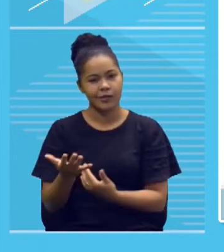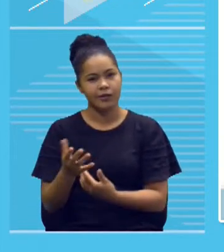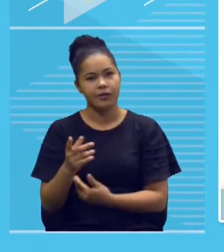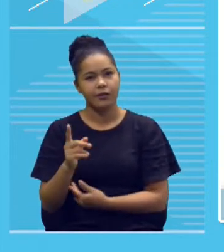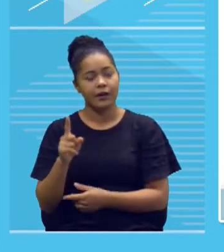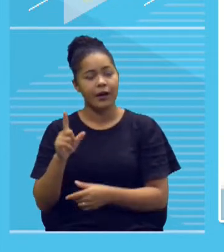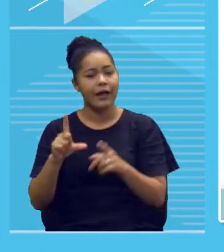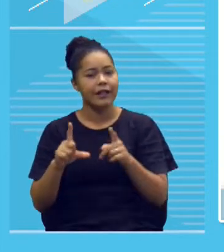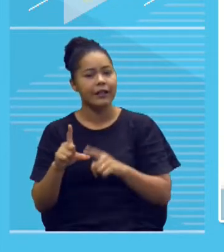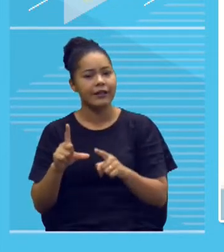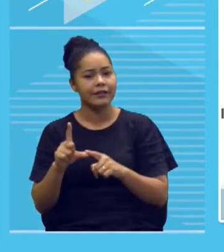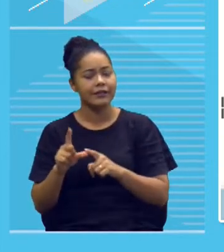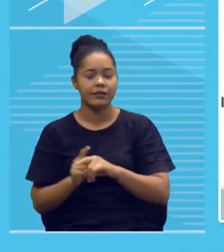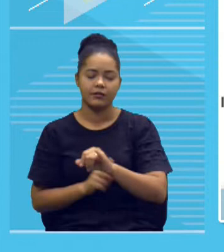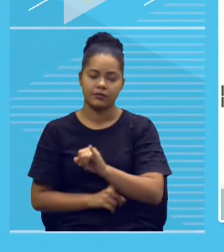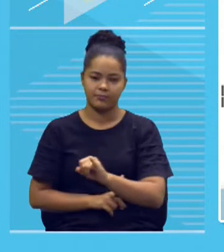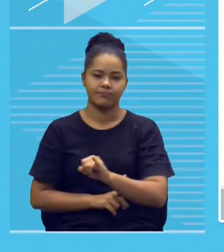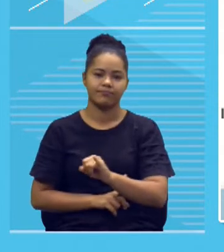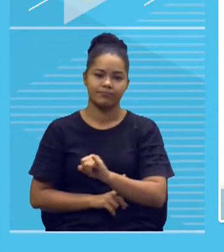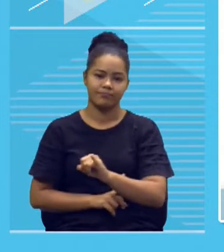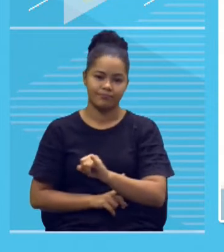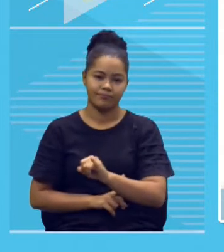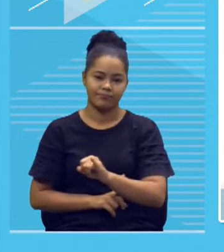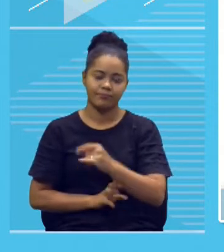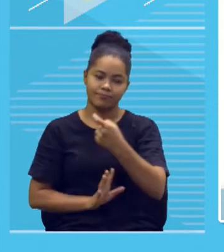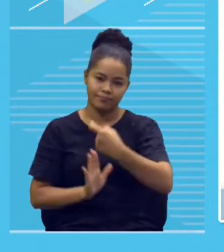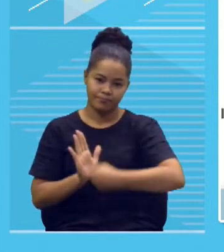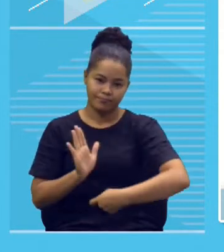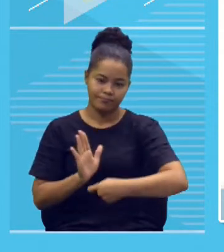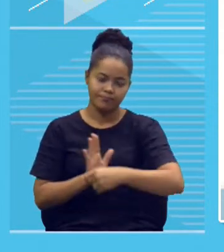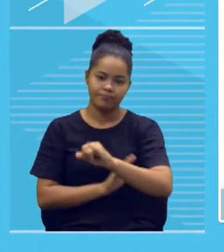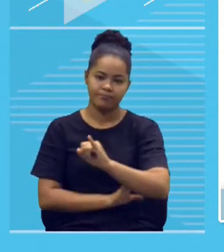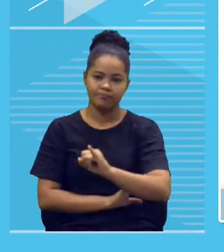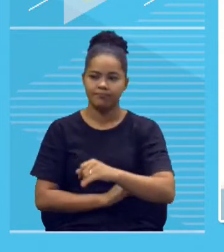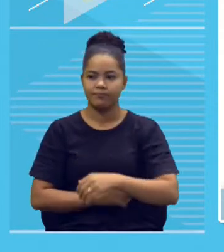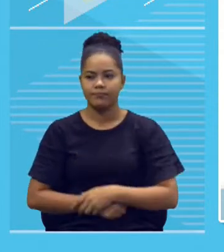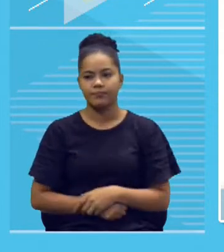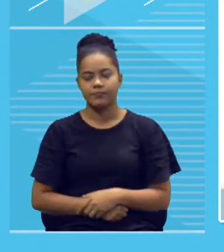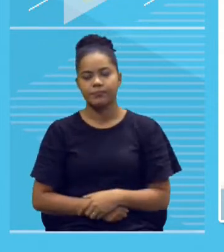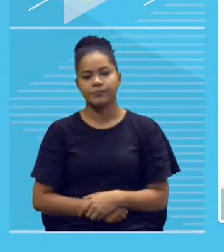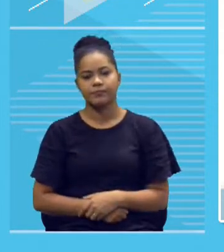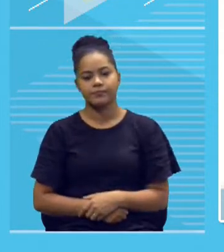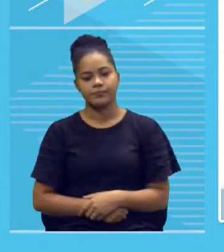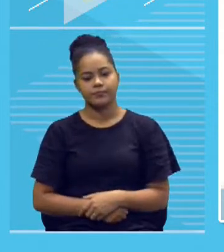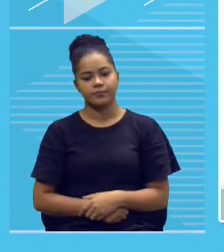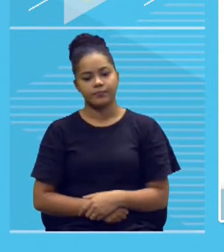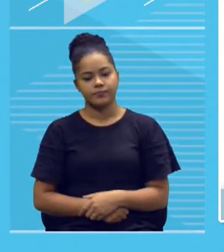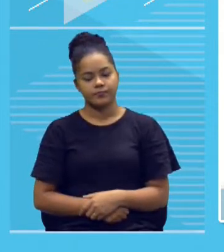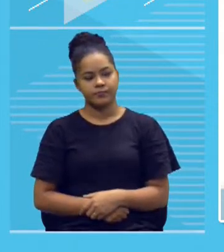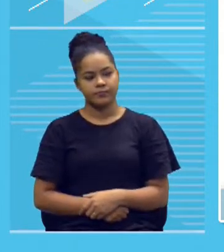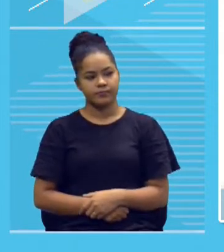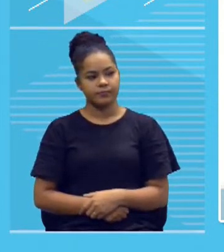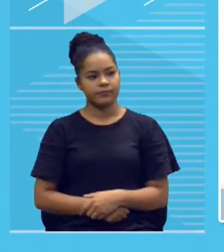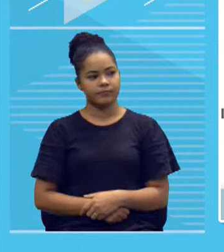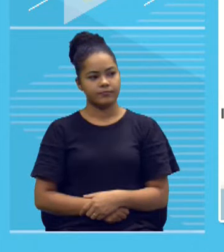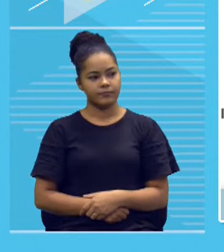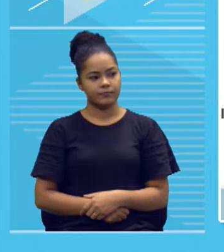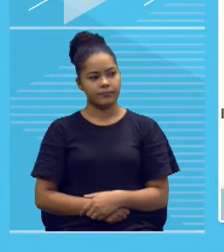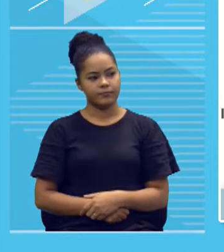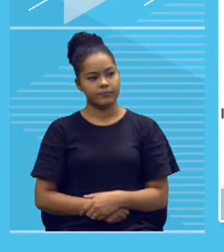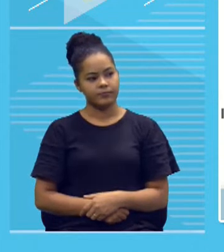professor um por cento e ao mês Olha a pergunta